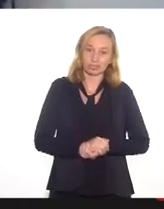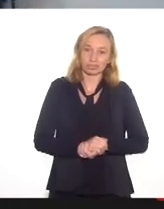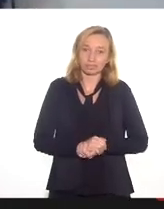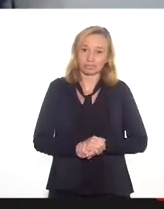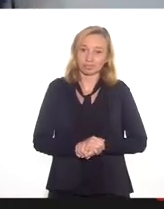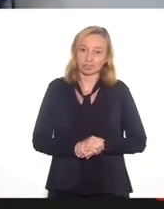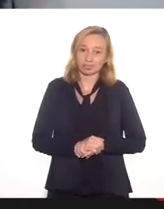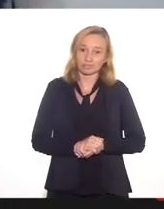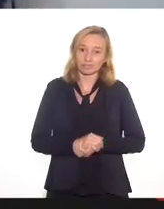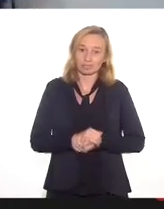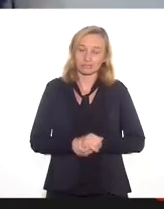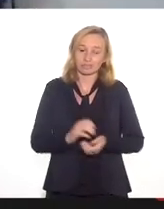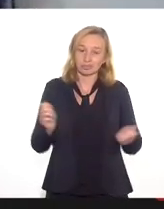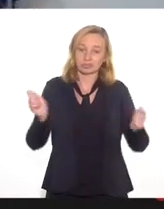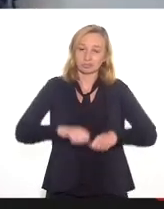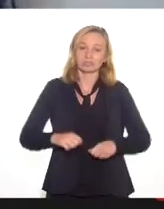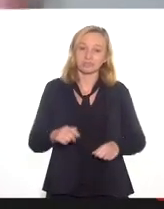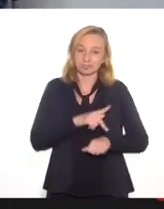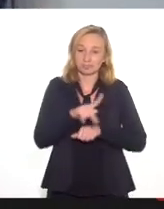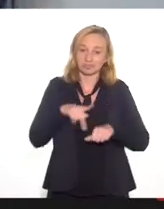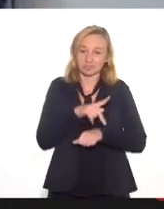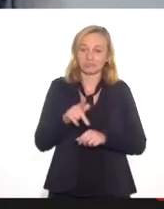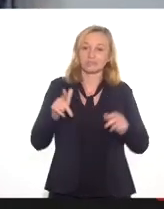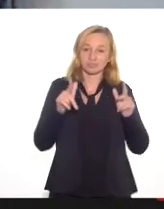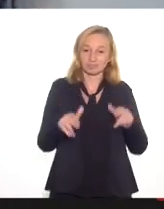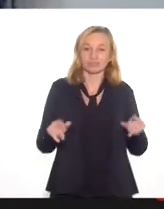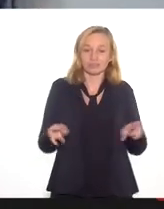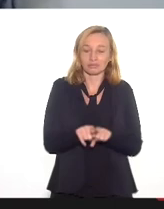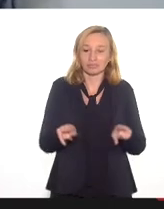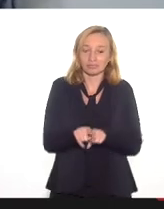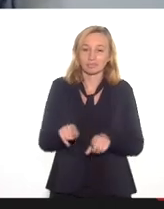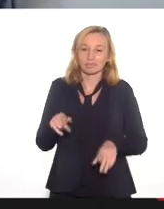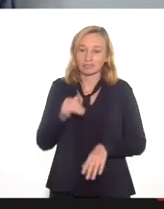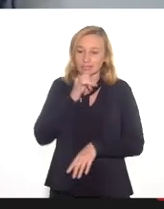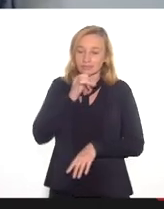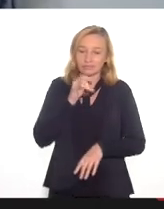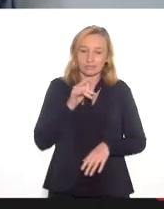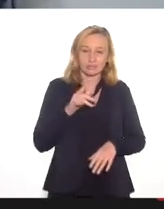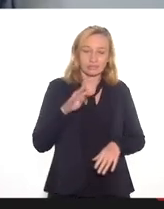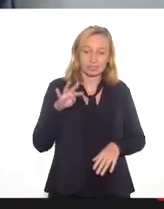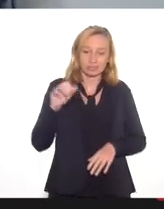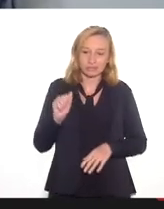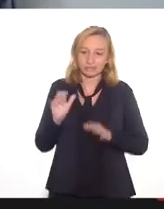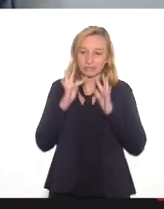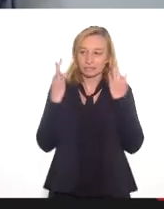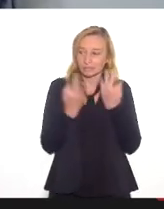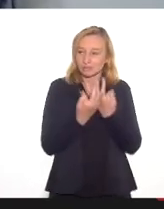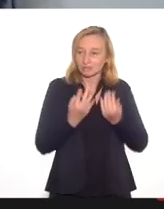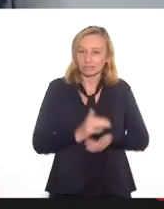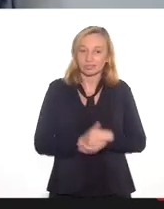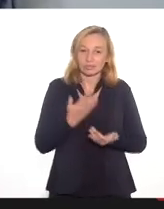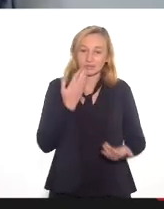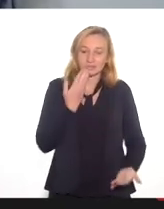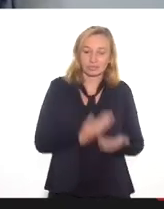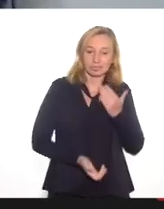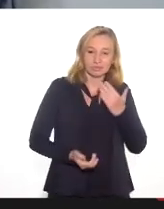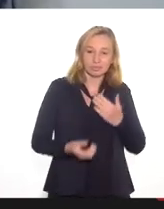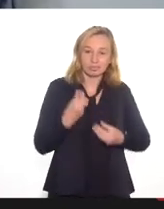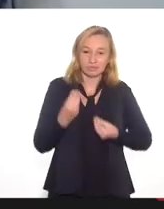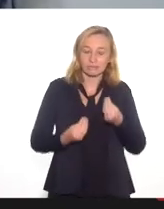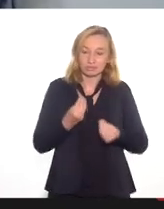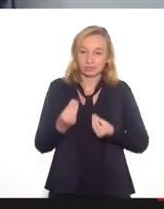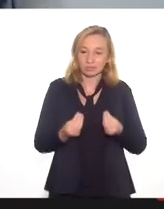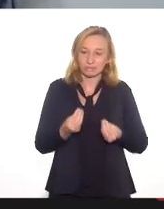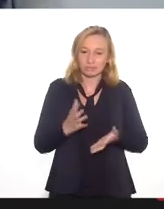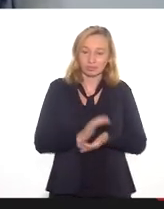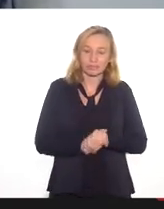potência no país como foi por exemplo o caso do Bolsa Família isso leva a uma perda de condições